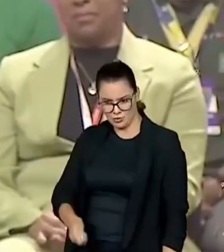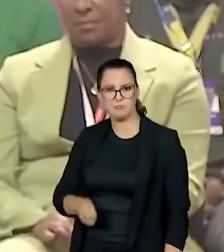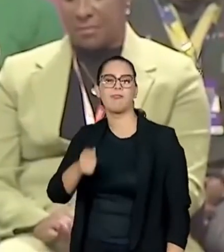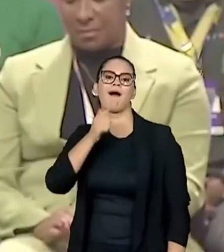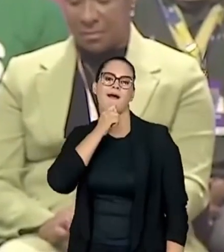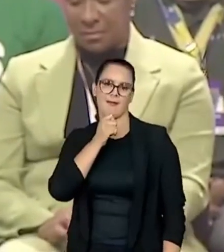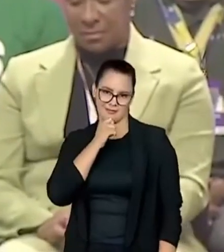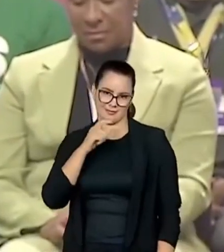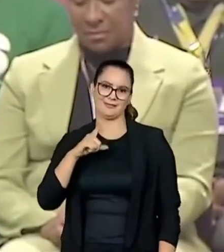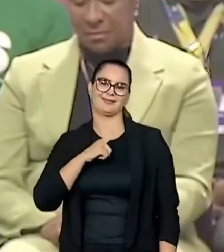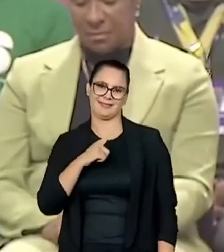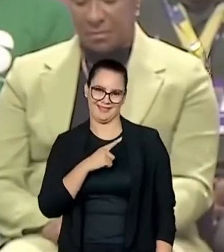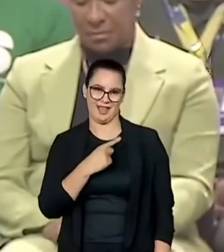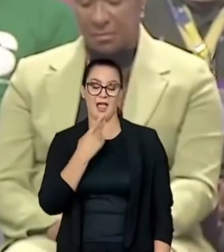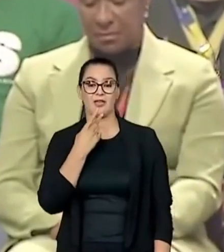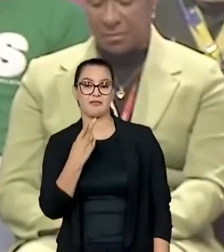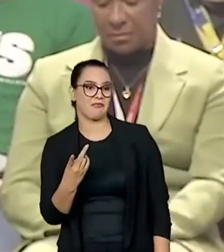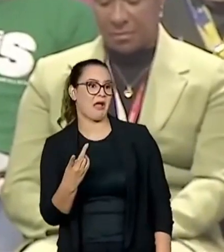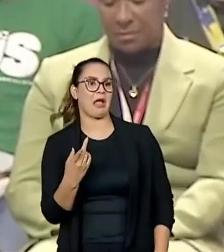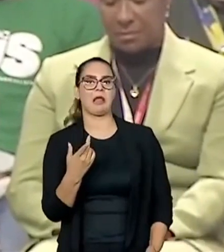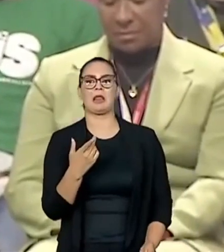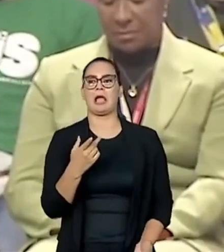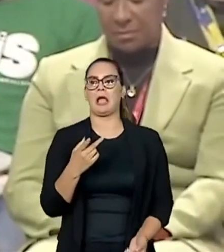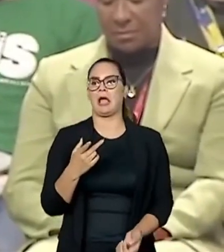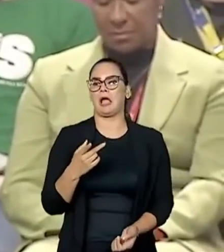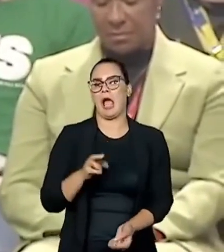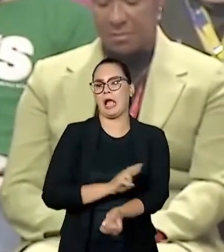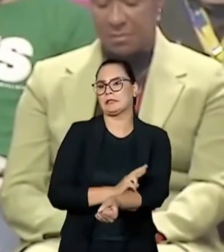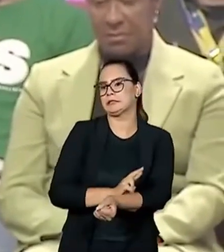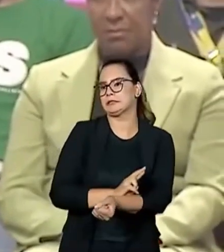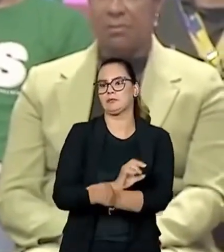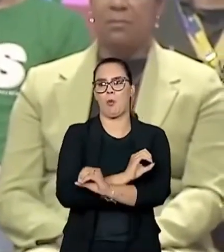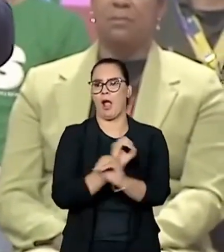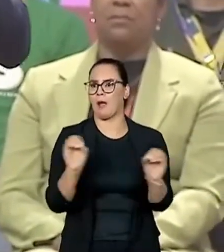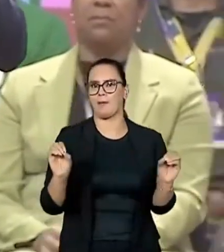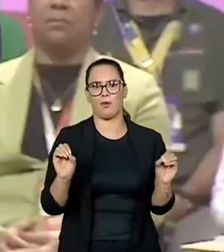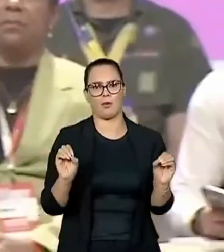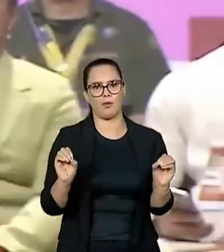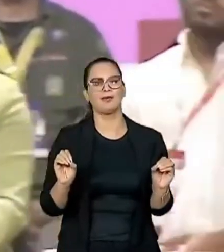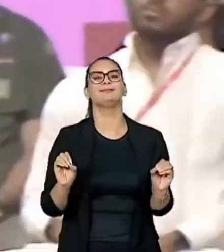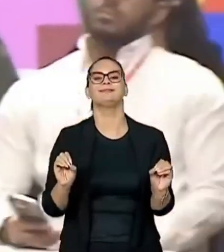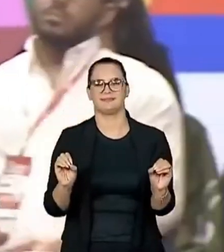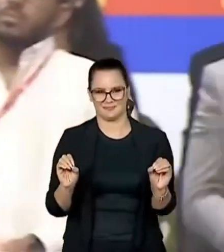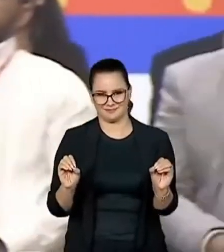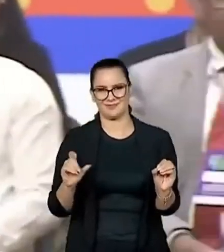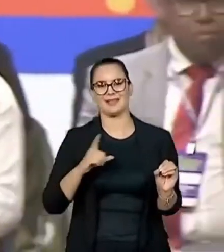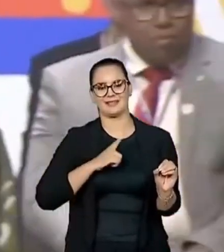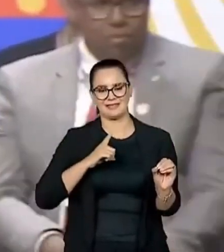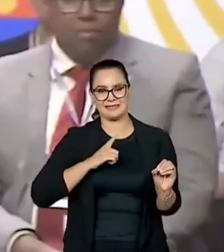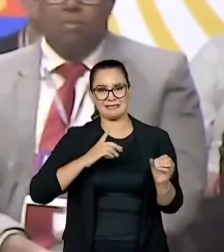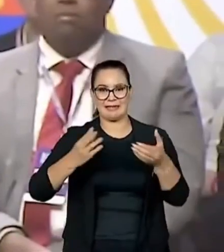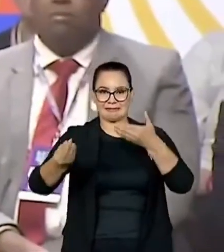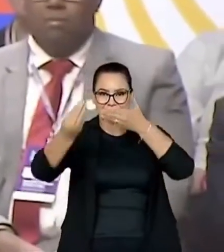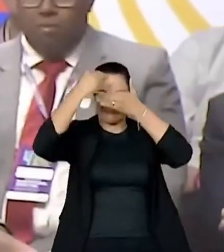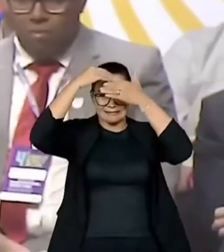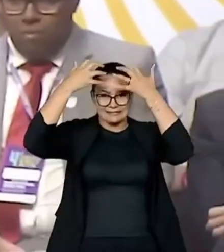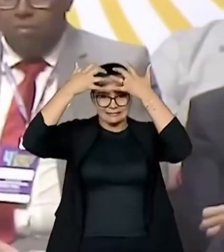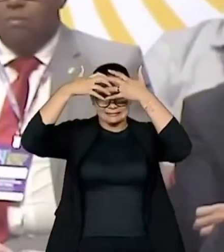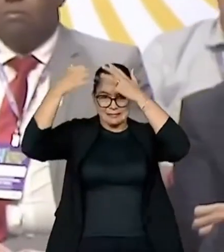existe. A gente fala que não tem racismo nesse país, mas está na cabeça das pessoas